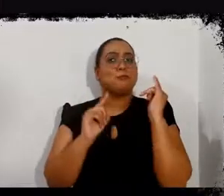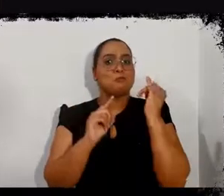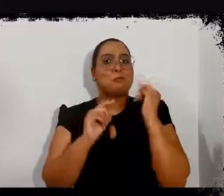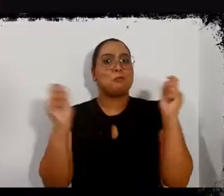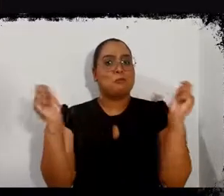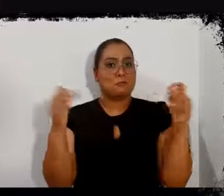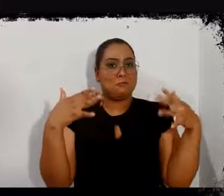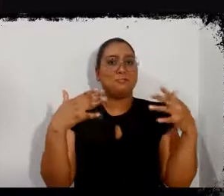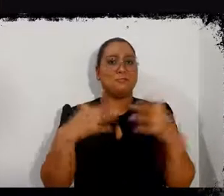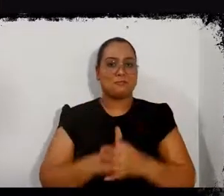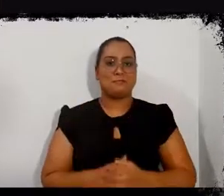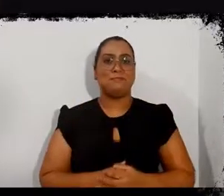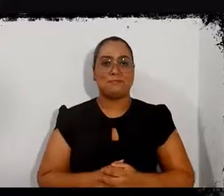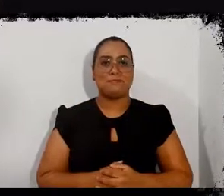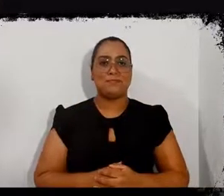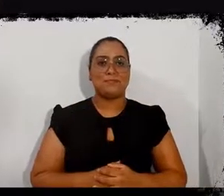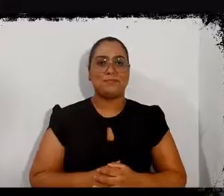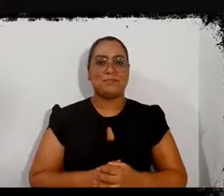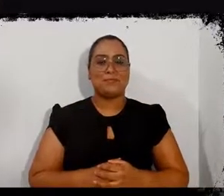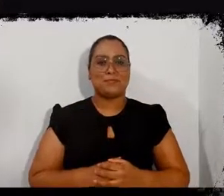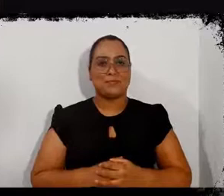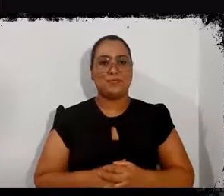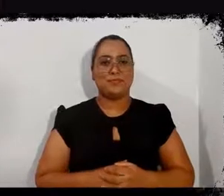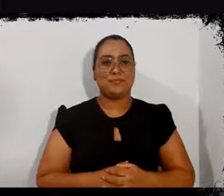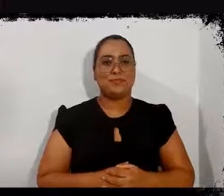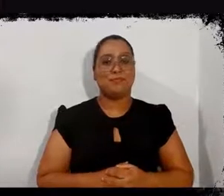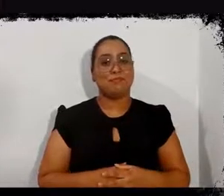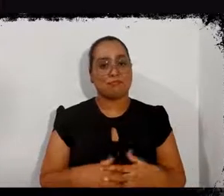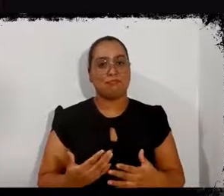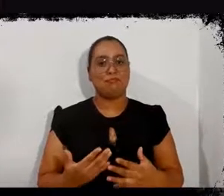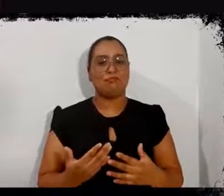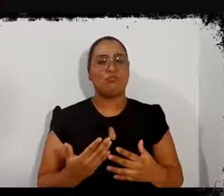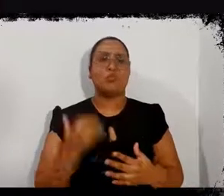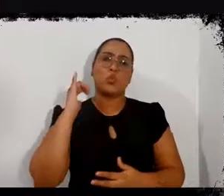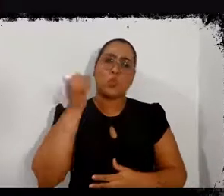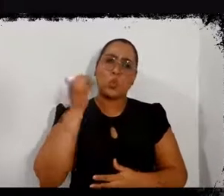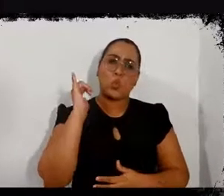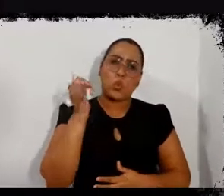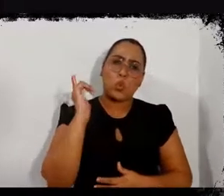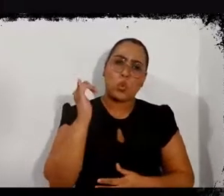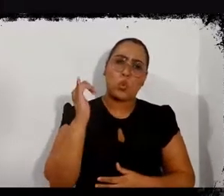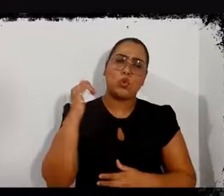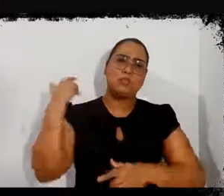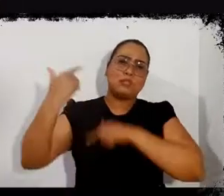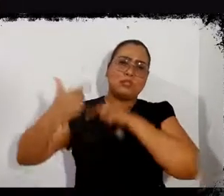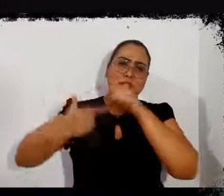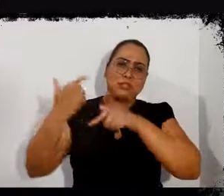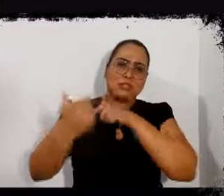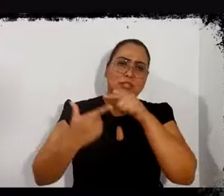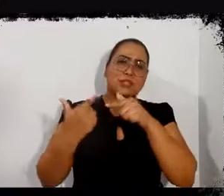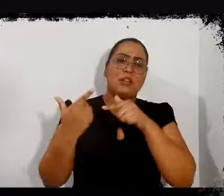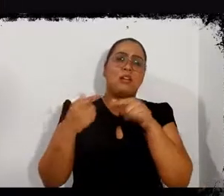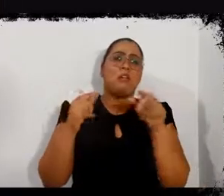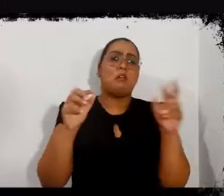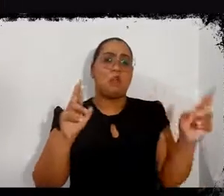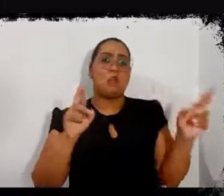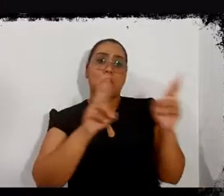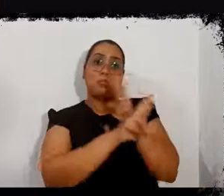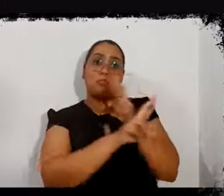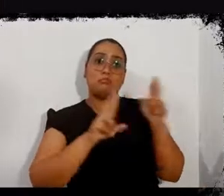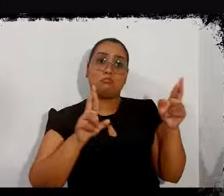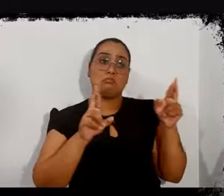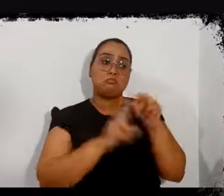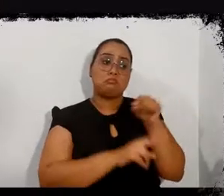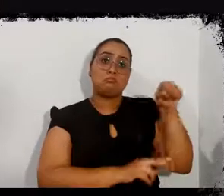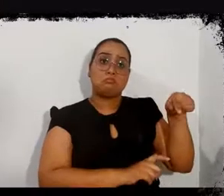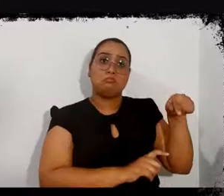Paraíso Perdido de Milton, o Novo Testamento, foram obras ilustradas por Doré, e